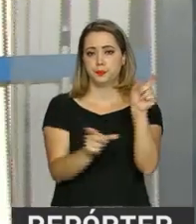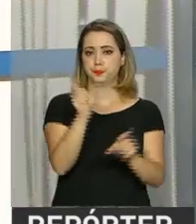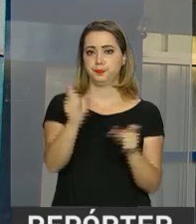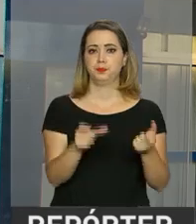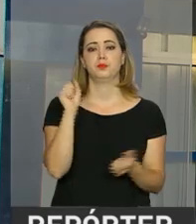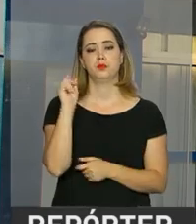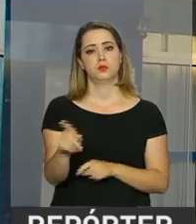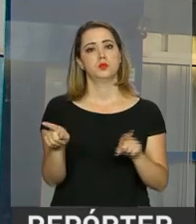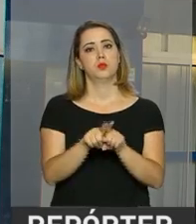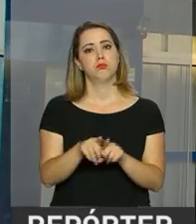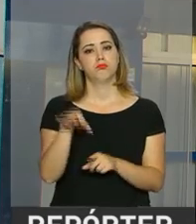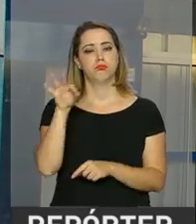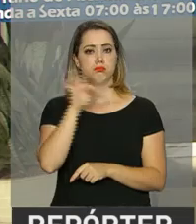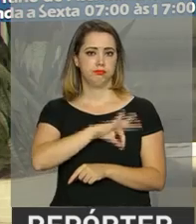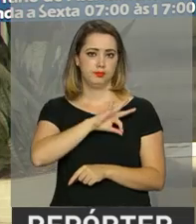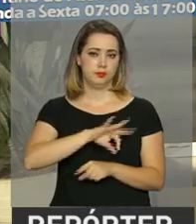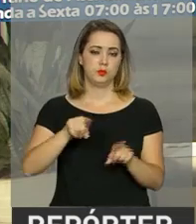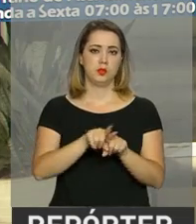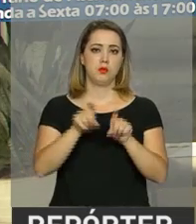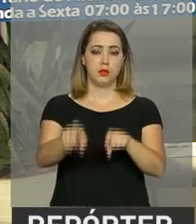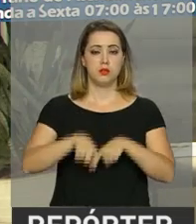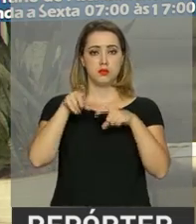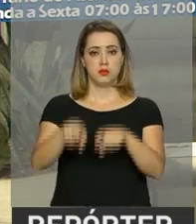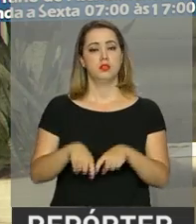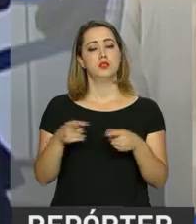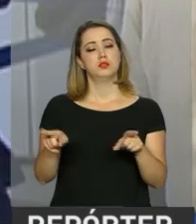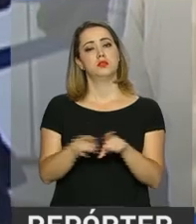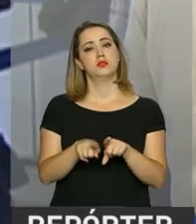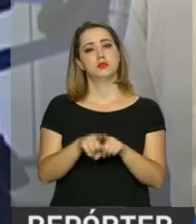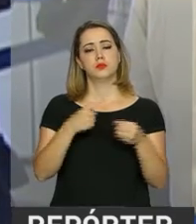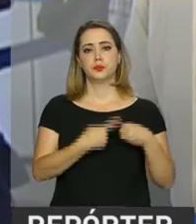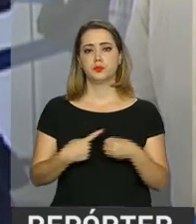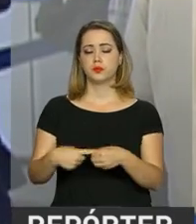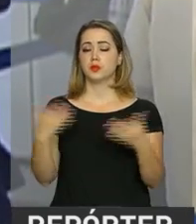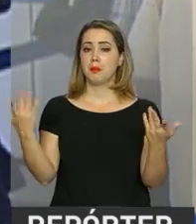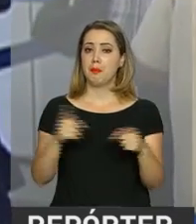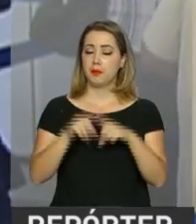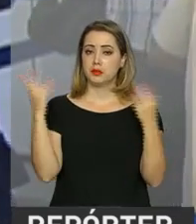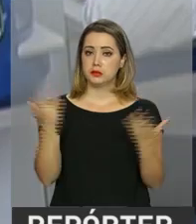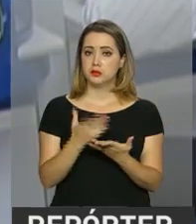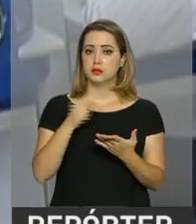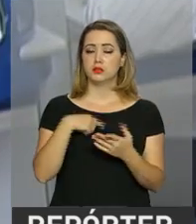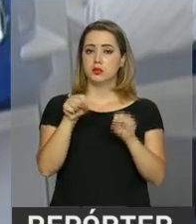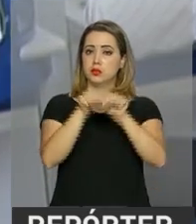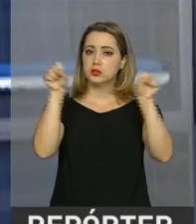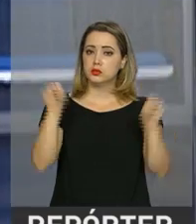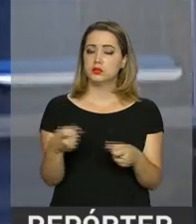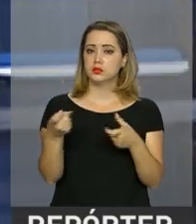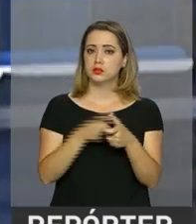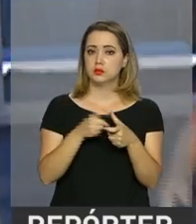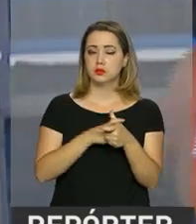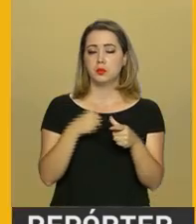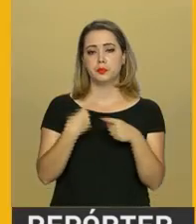Brasil nas cidades e no meio Rural mas o sistema está com um saldo negativo isso porque paga mais do que arrecada